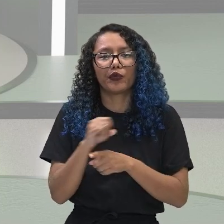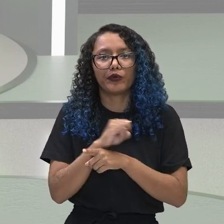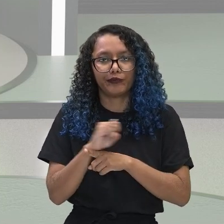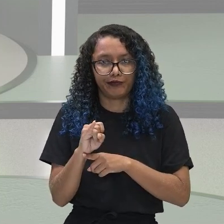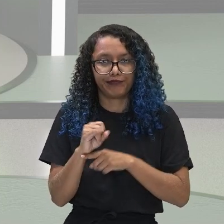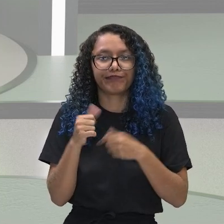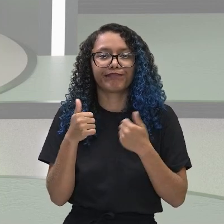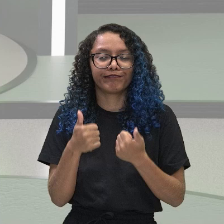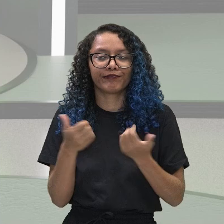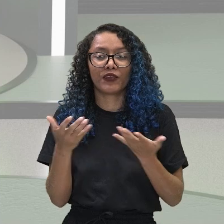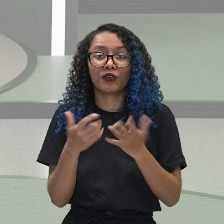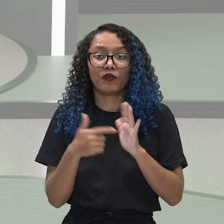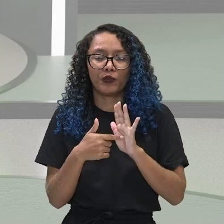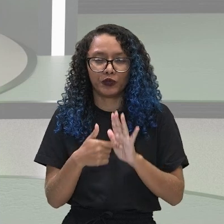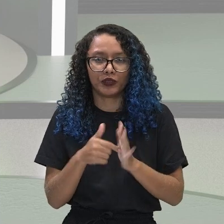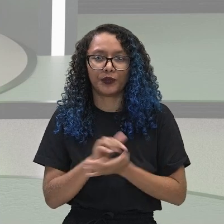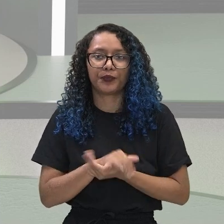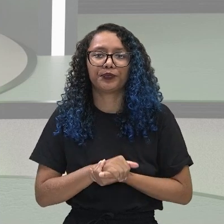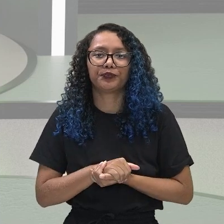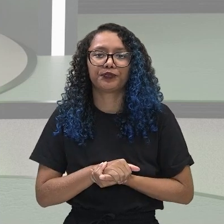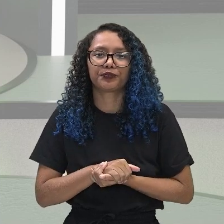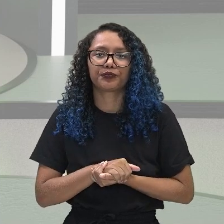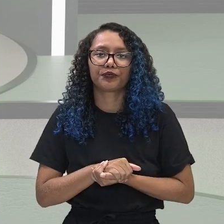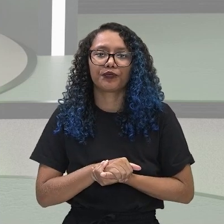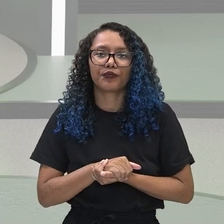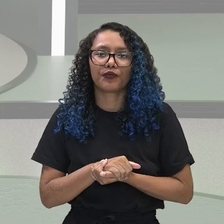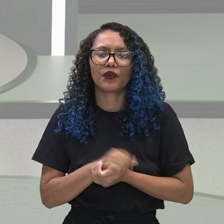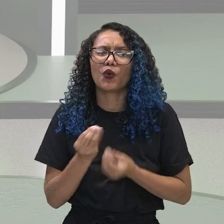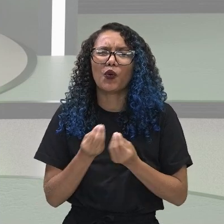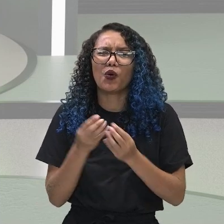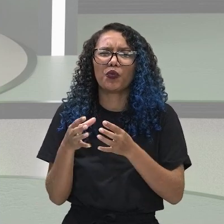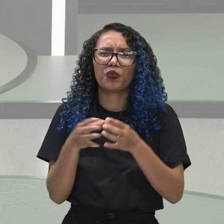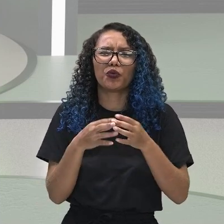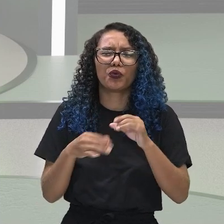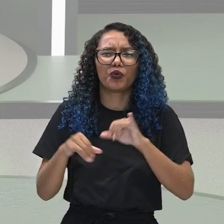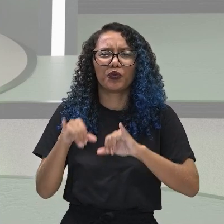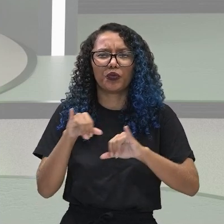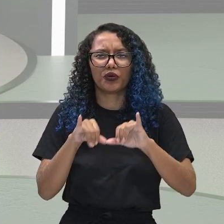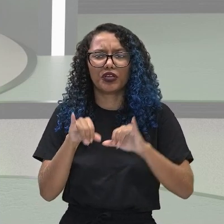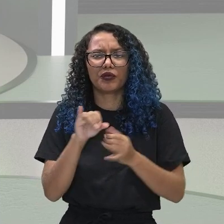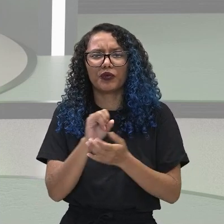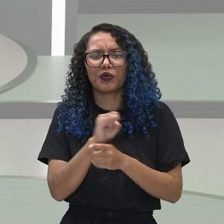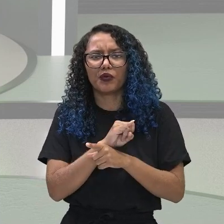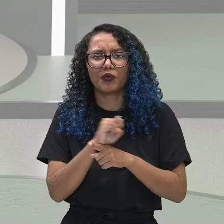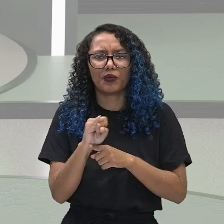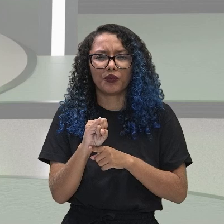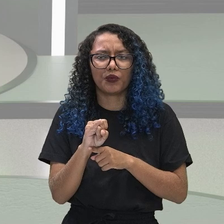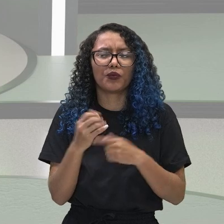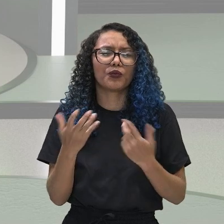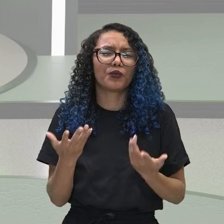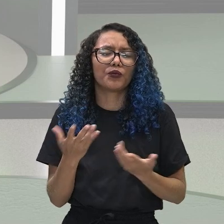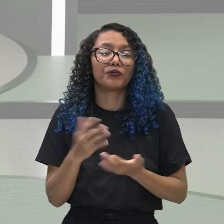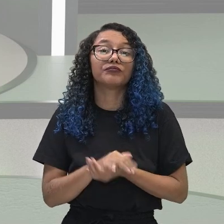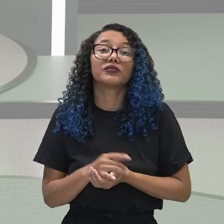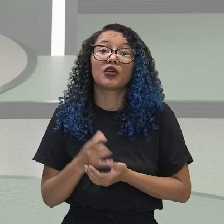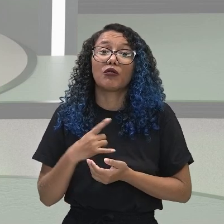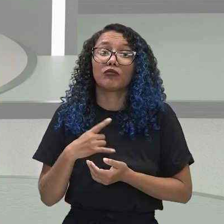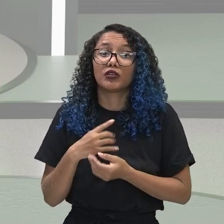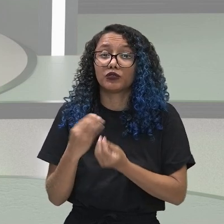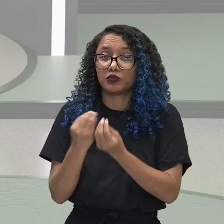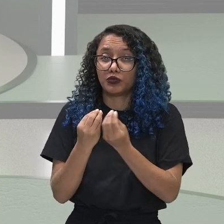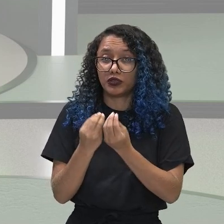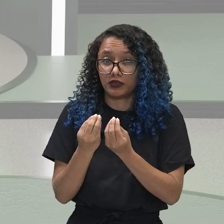vamos aqui observar. Funções inorgânicas são os grupos de substâncias